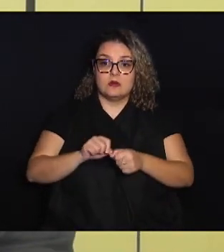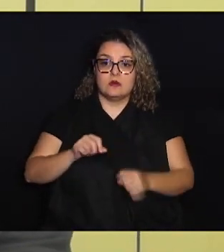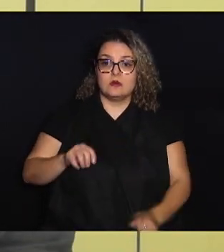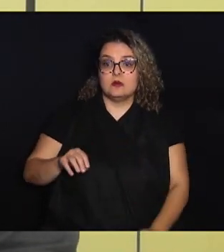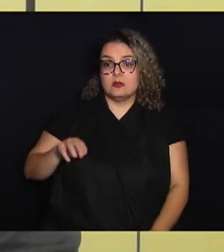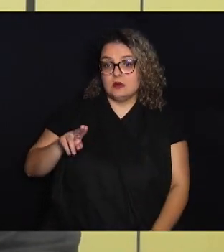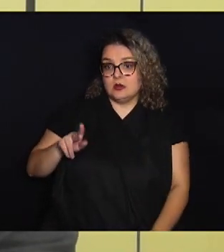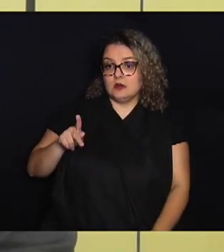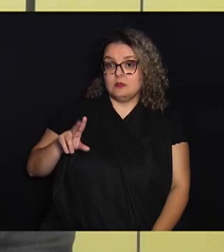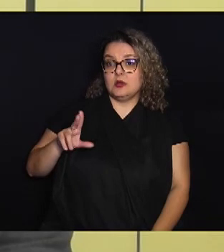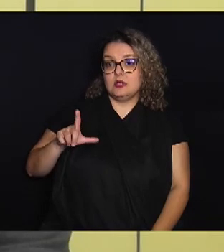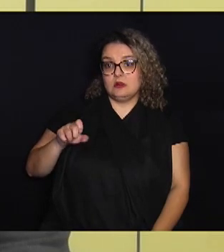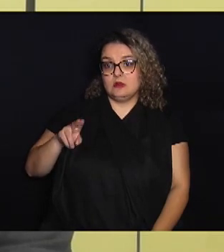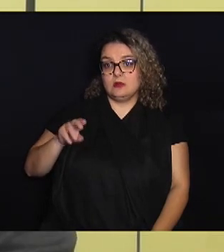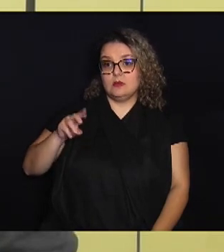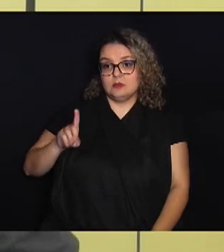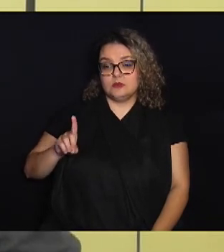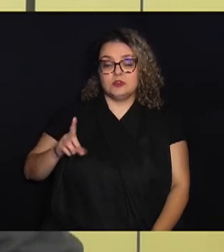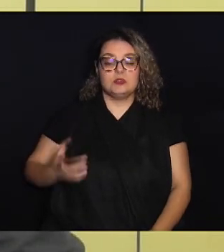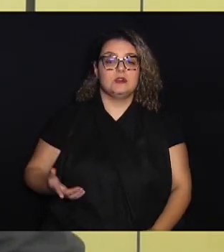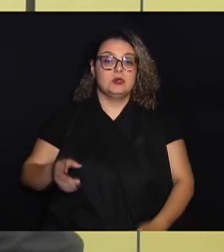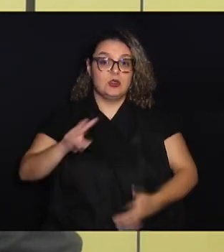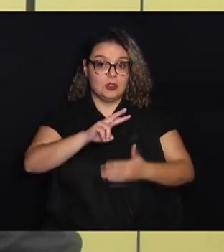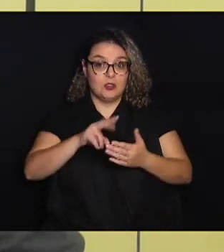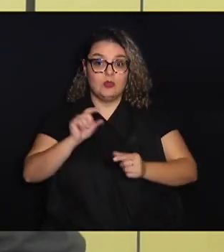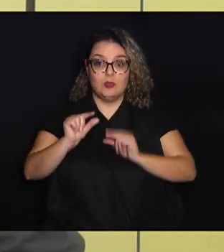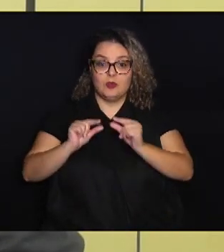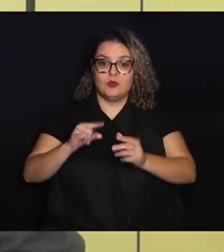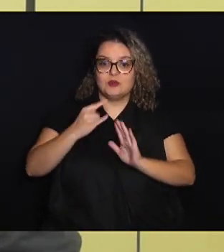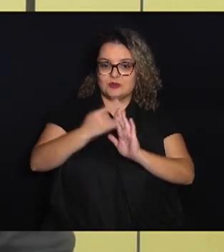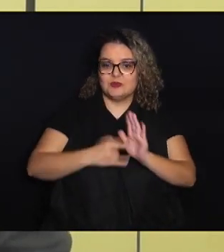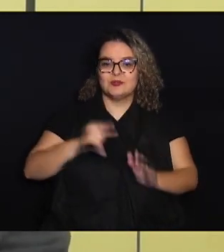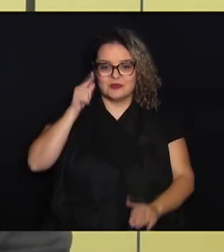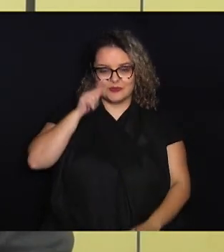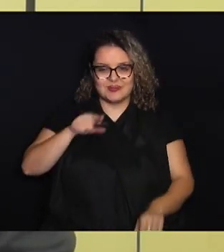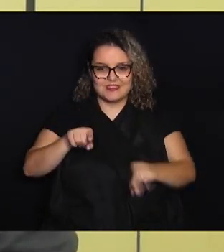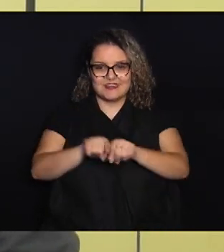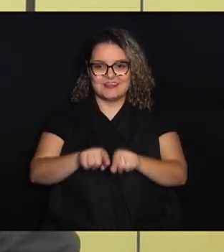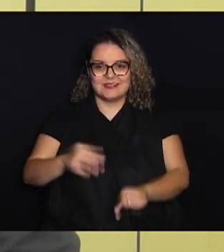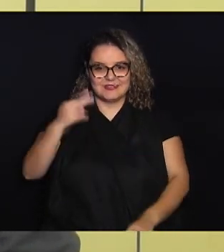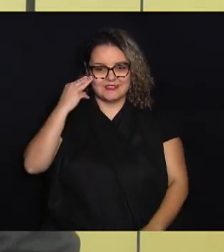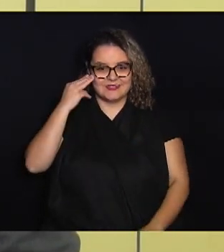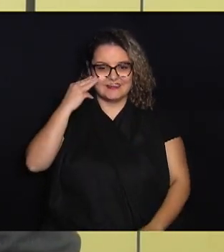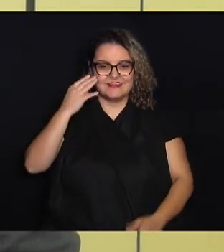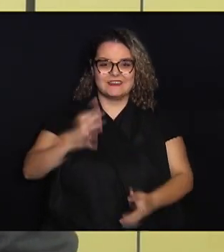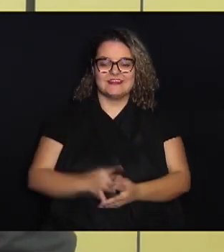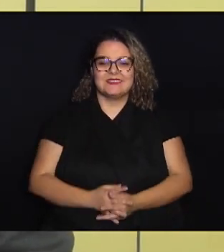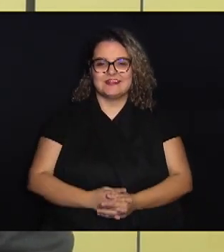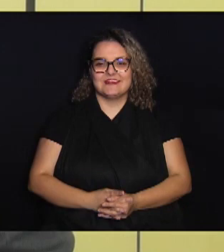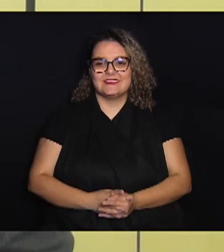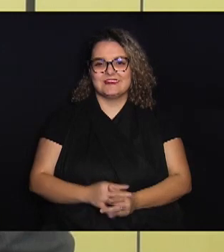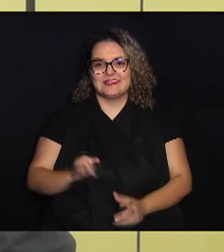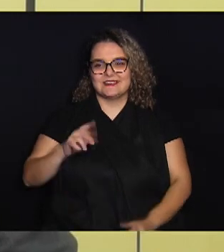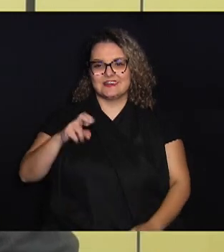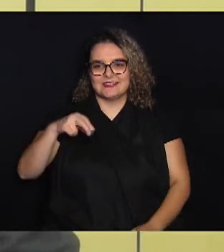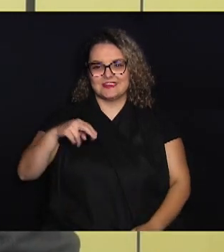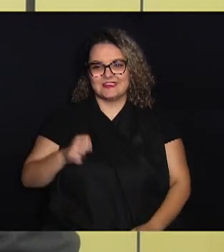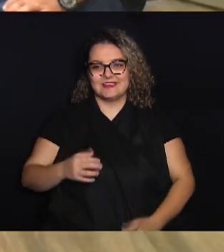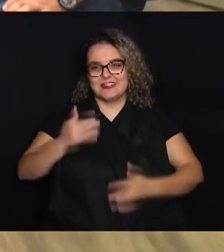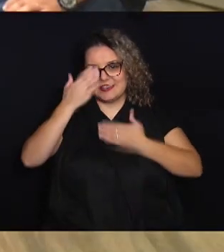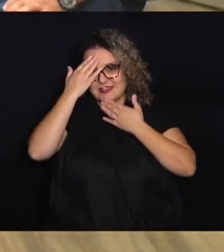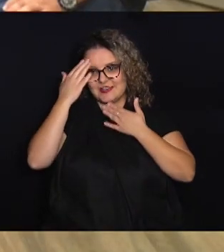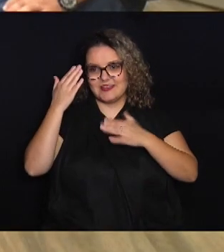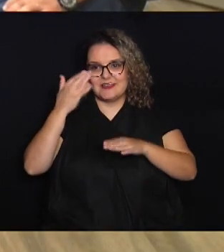Então, quem quiser se aventurar aí a ler um pouco dos nossos documentos, também consegue através do memorial. Valeu, Irene. Muito obrigado por